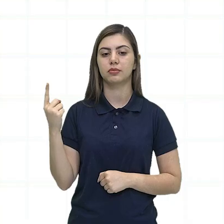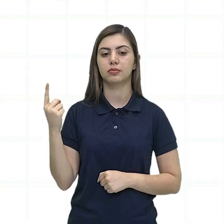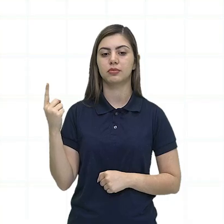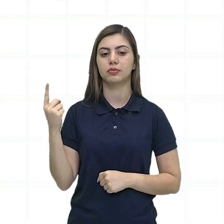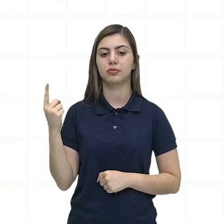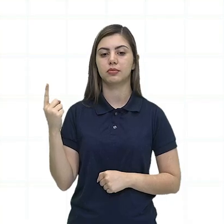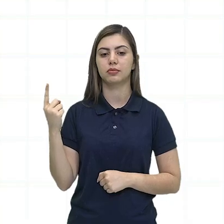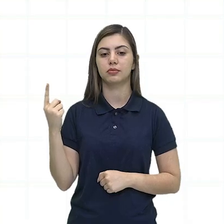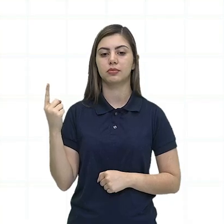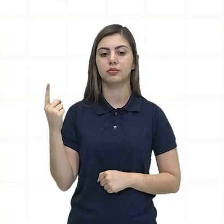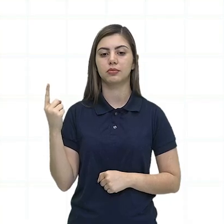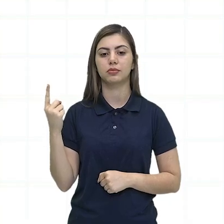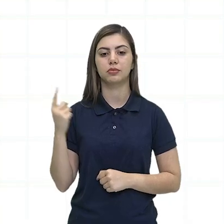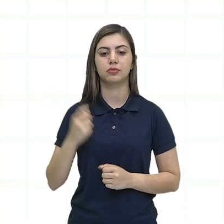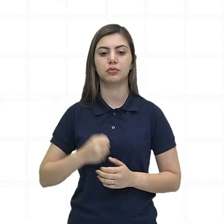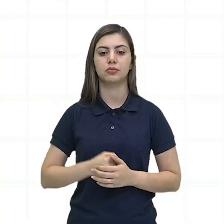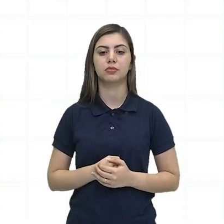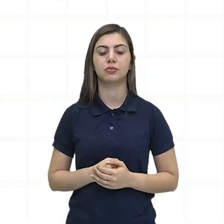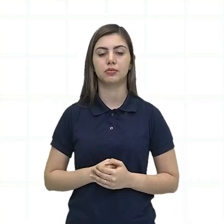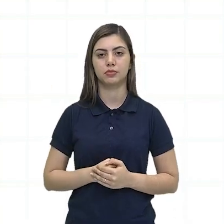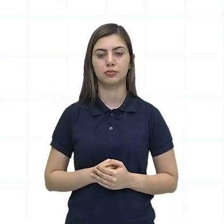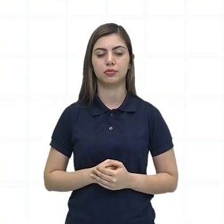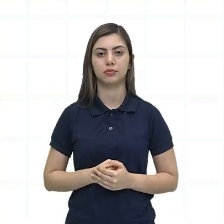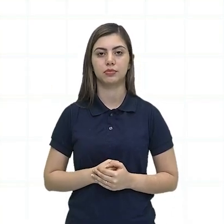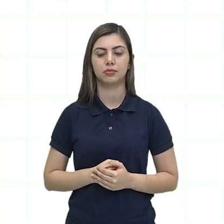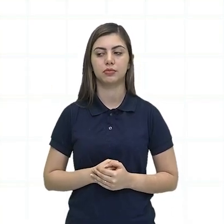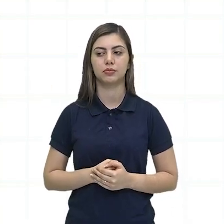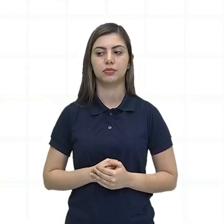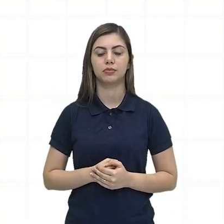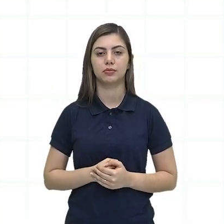drive my car.